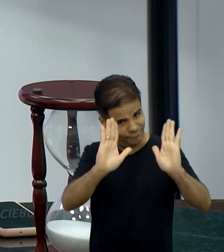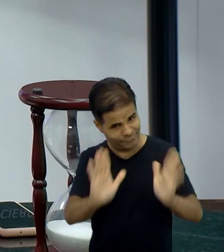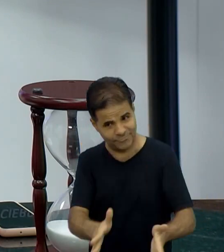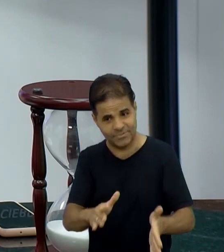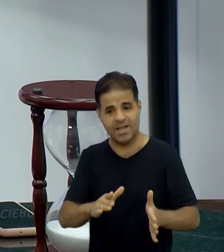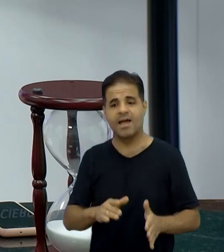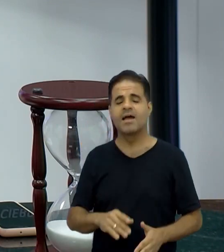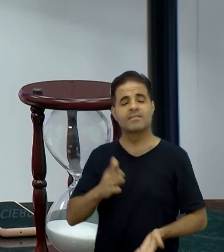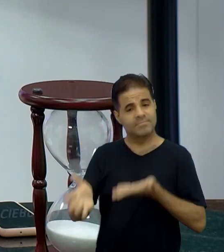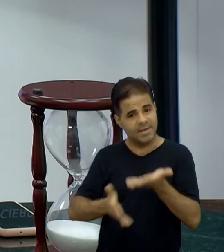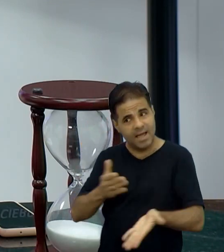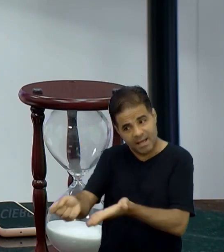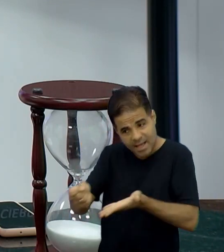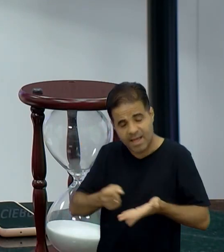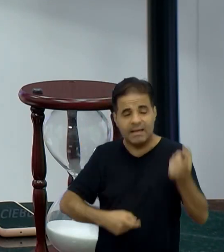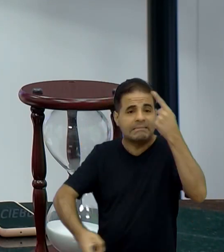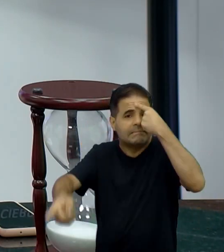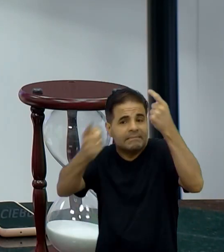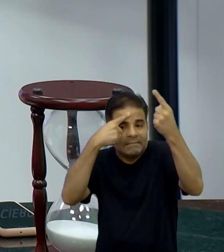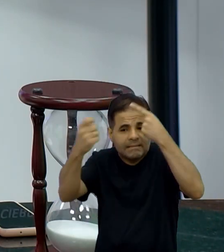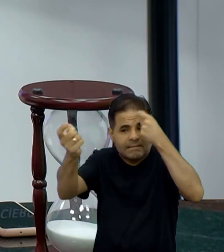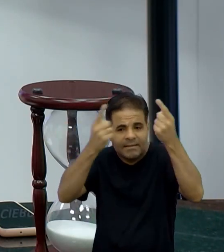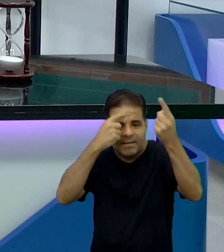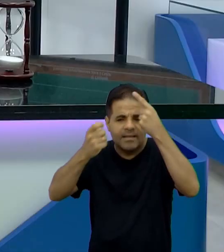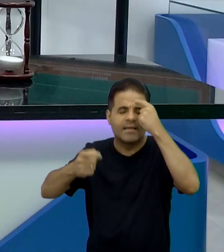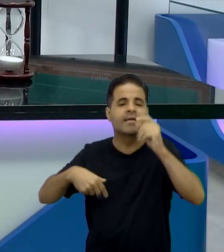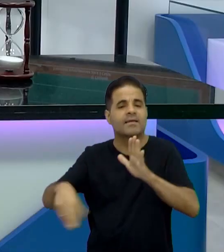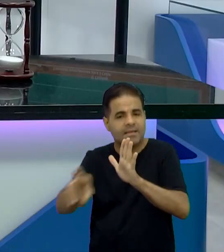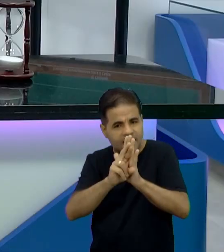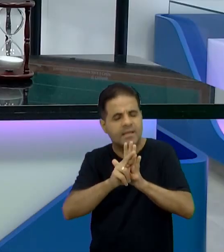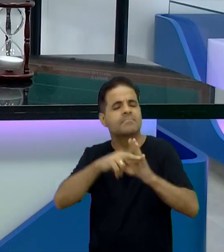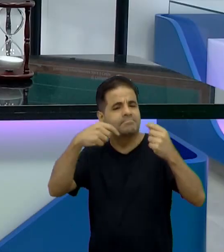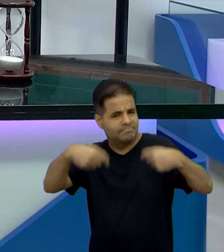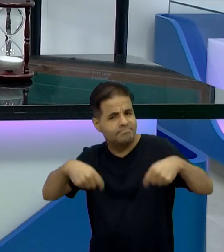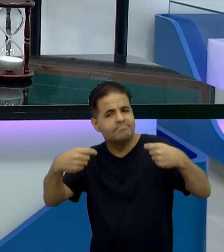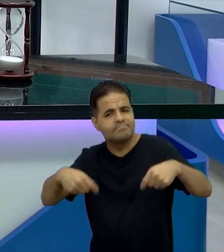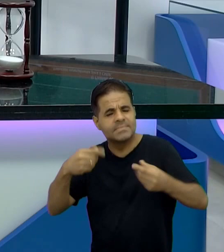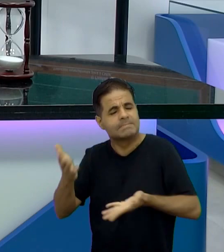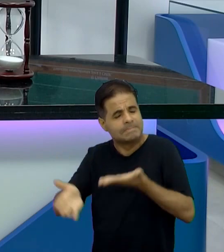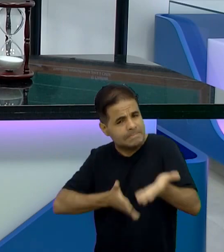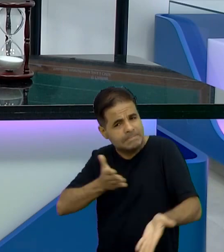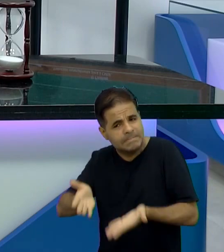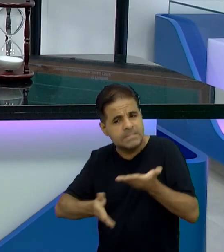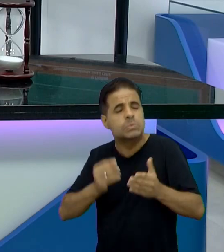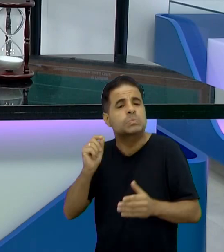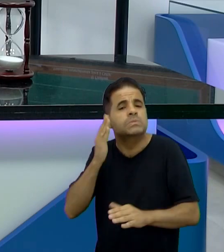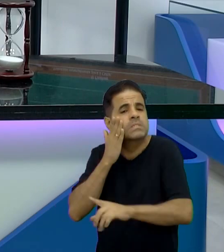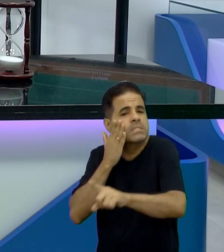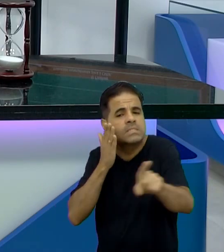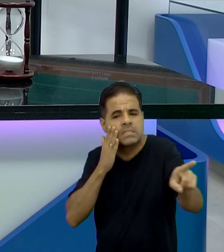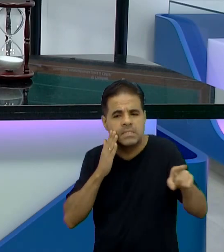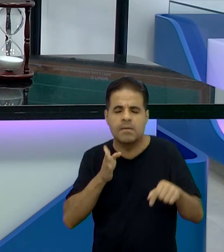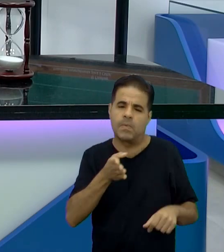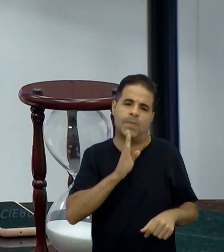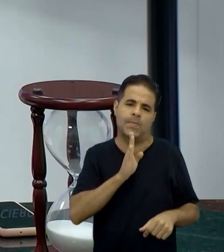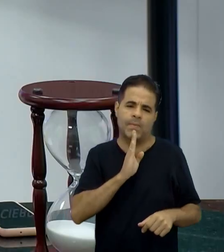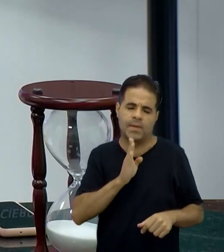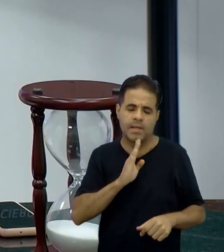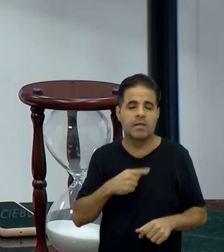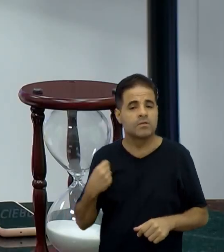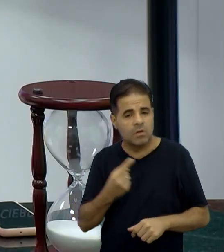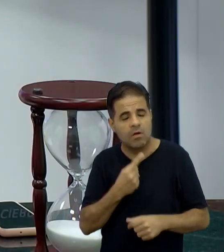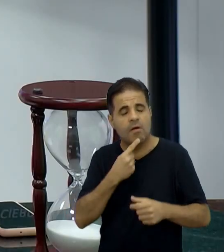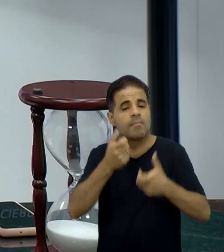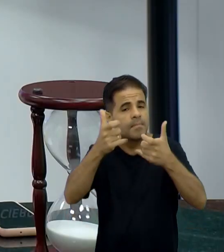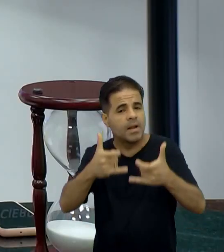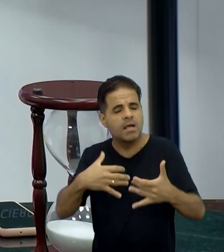está aqui, traga as suas ideias, né, é verdade, de representatividade, mostre aí o que você sabe, enfim. Verdade. E aí, quando a gente